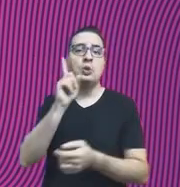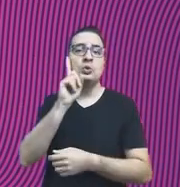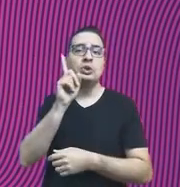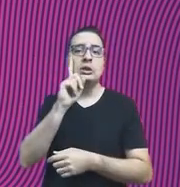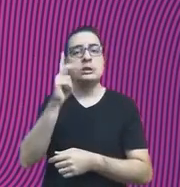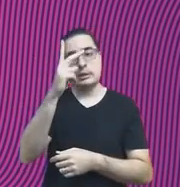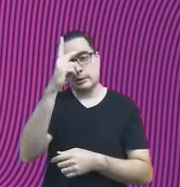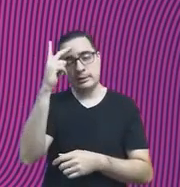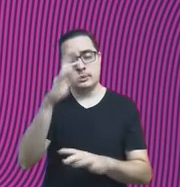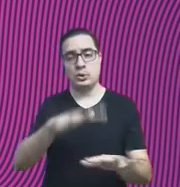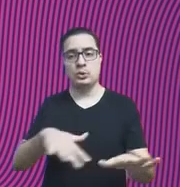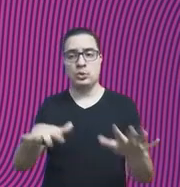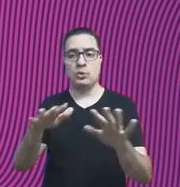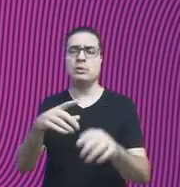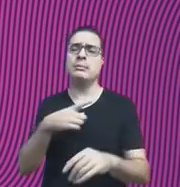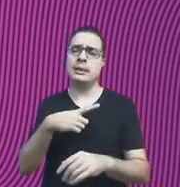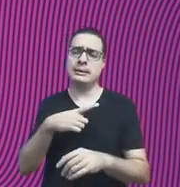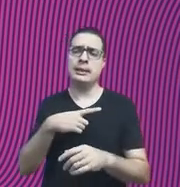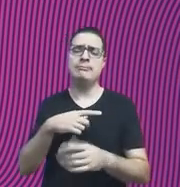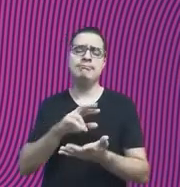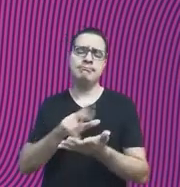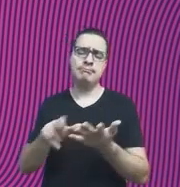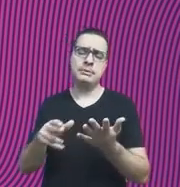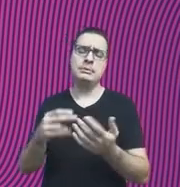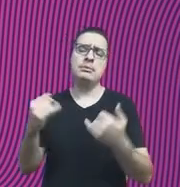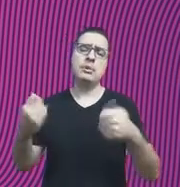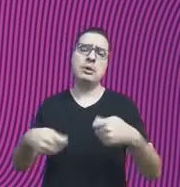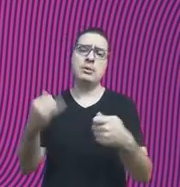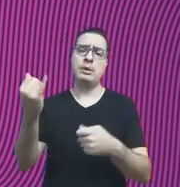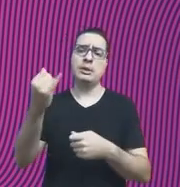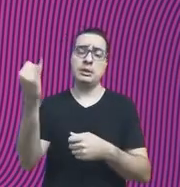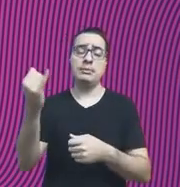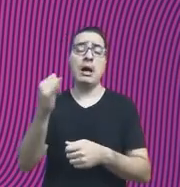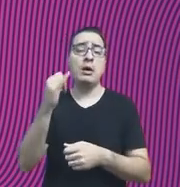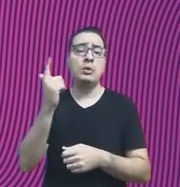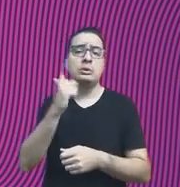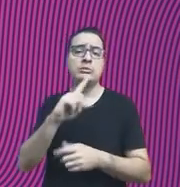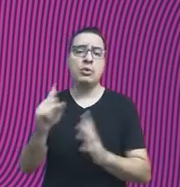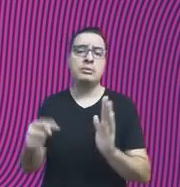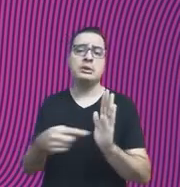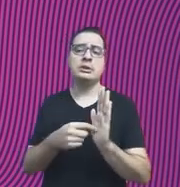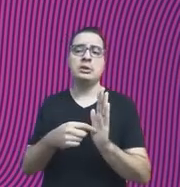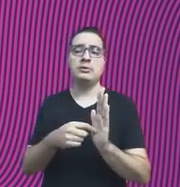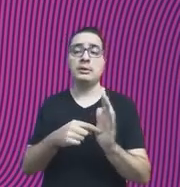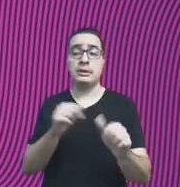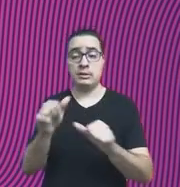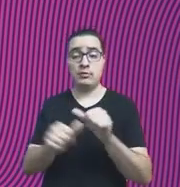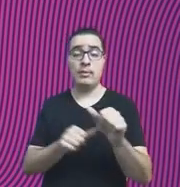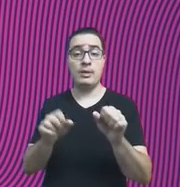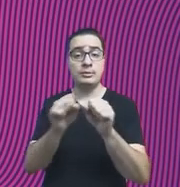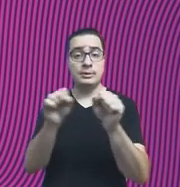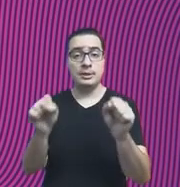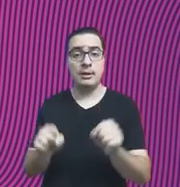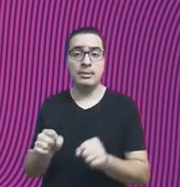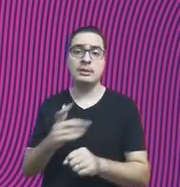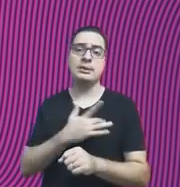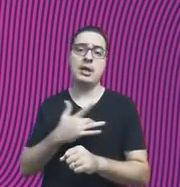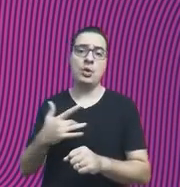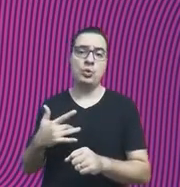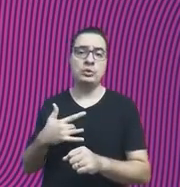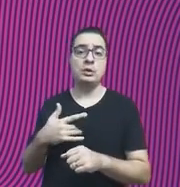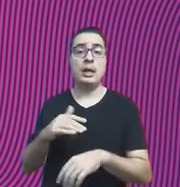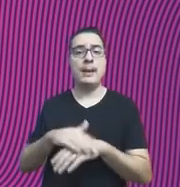são elementos essenciais para a gente chegar ao nosso objetivo, que é transformar o sistema de saúde, melhorar, trazer mais saúde para todo